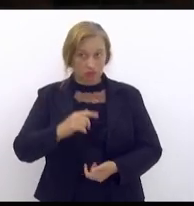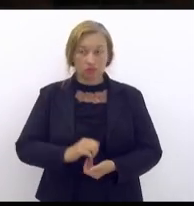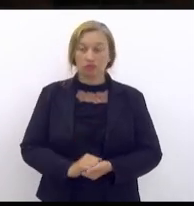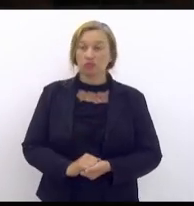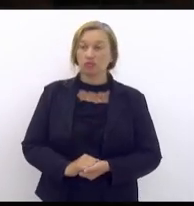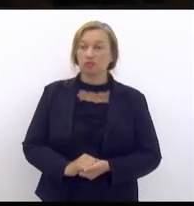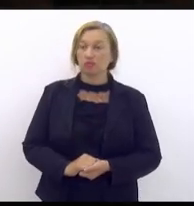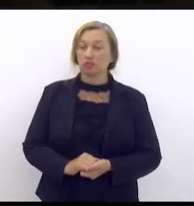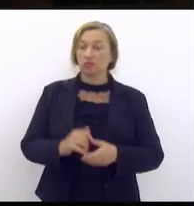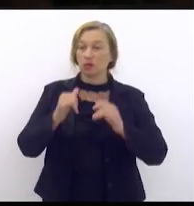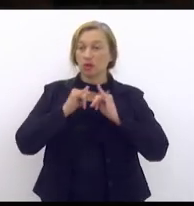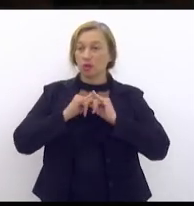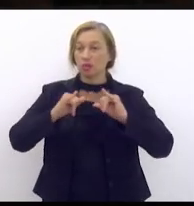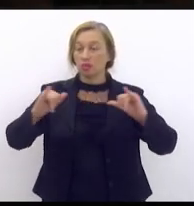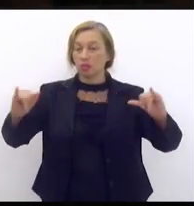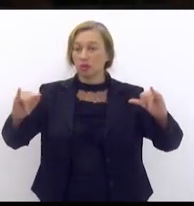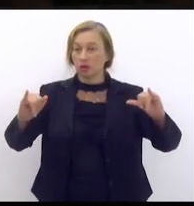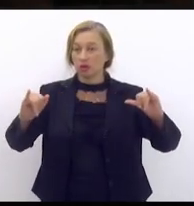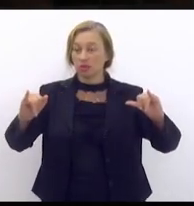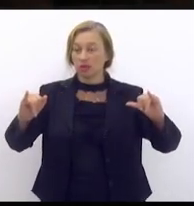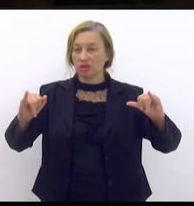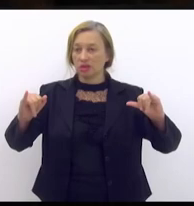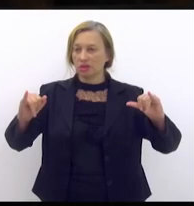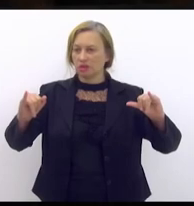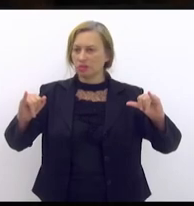sobre a proclamação da República.